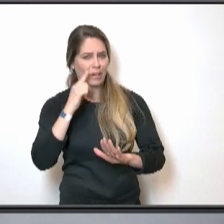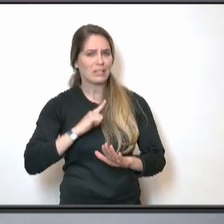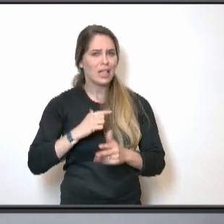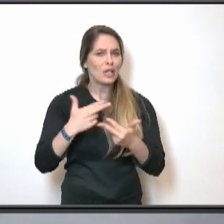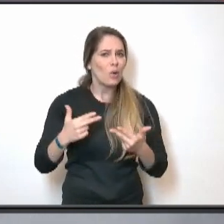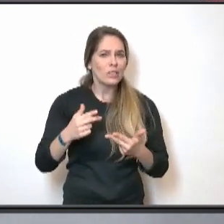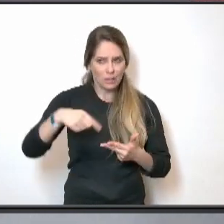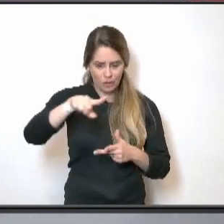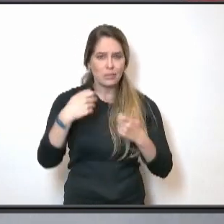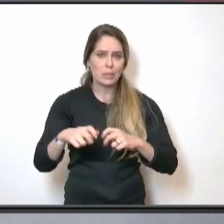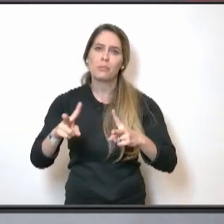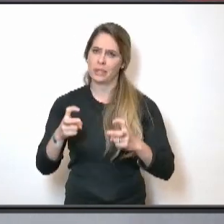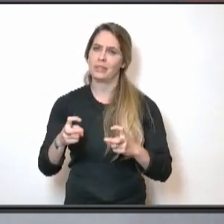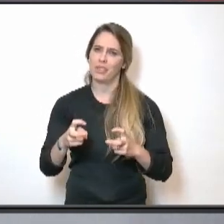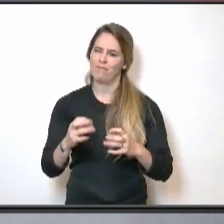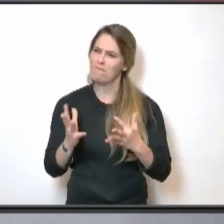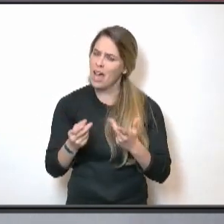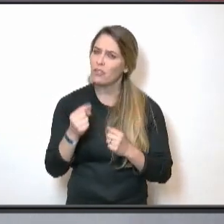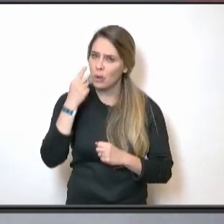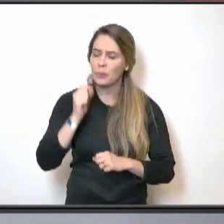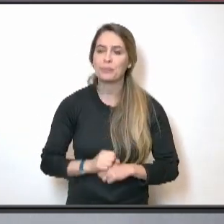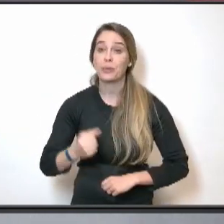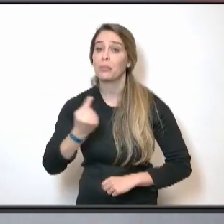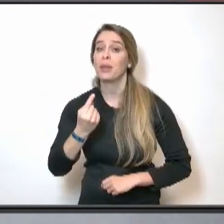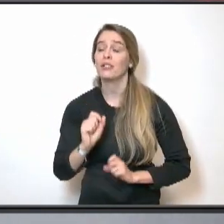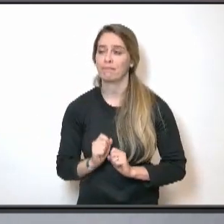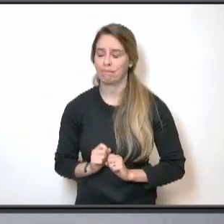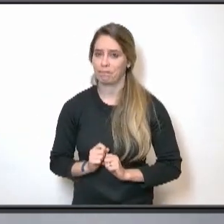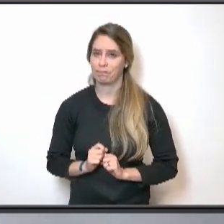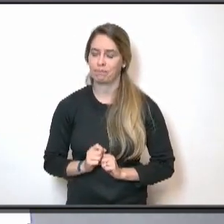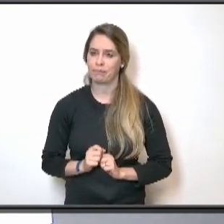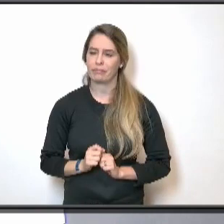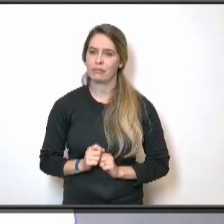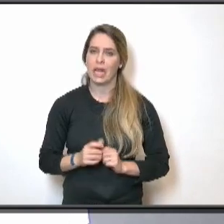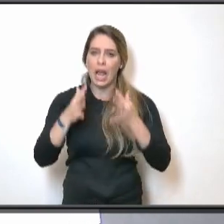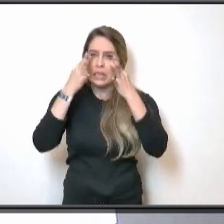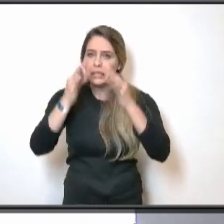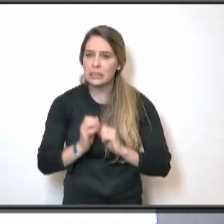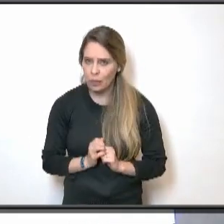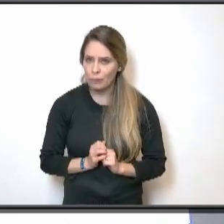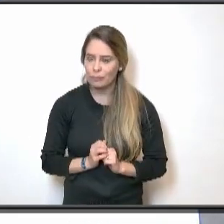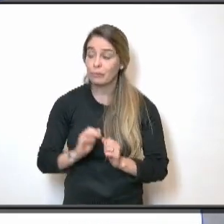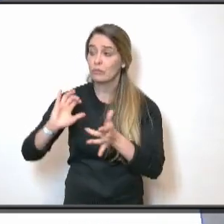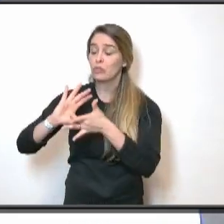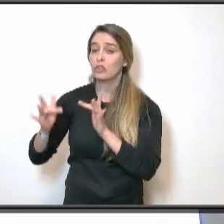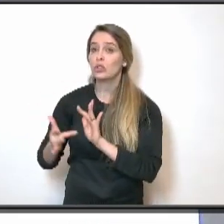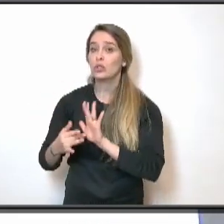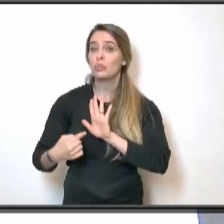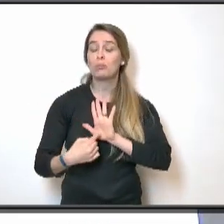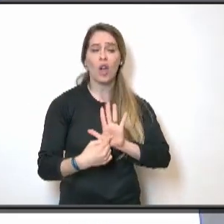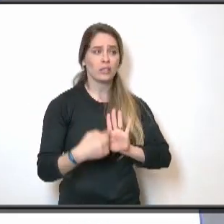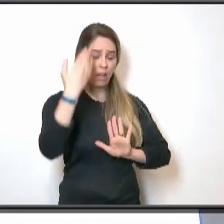precisa perceber. A primeira coisa, você precisa observar como Jesus revela que ele não